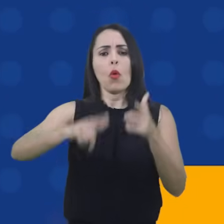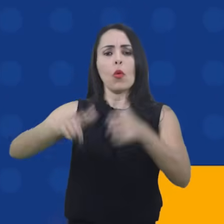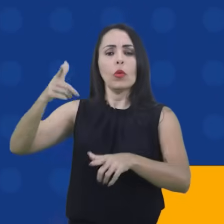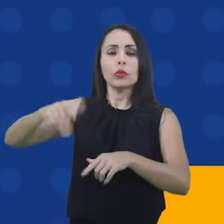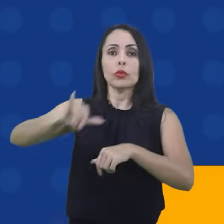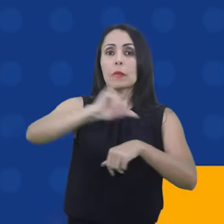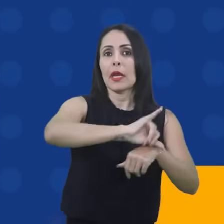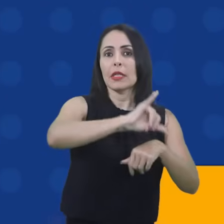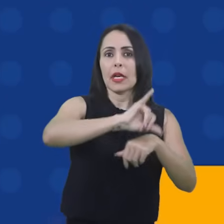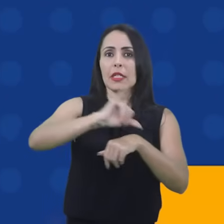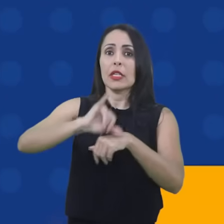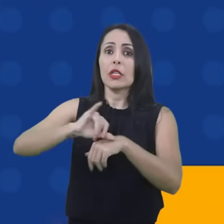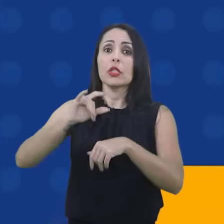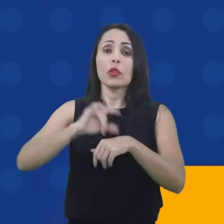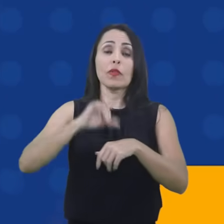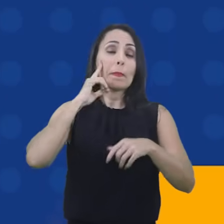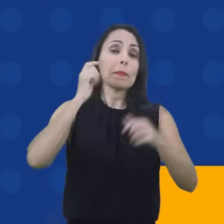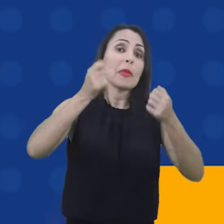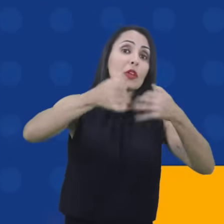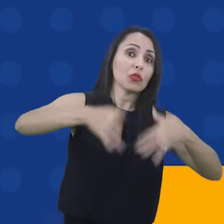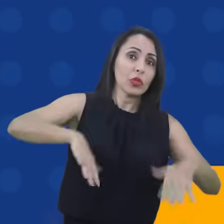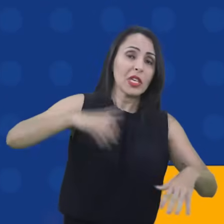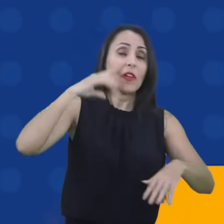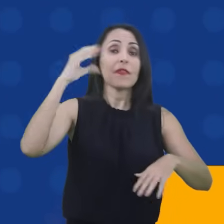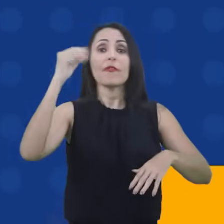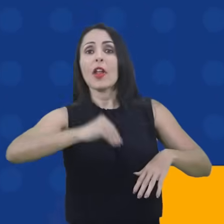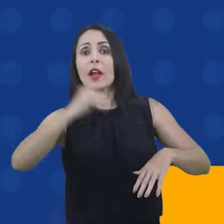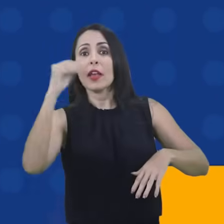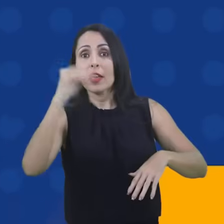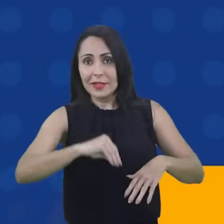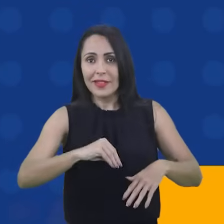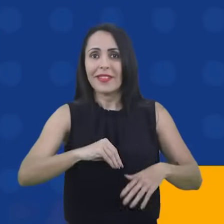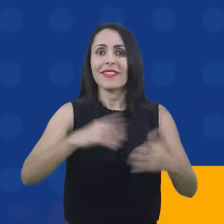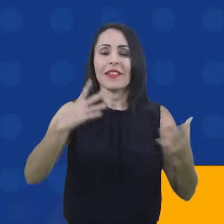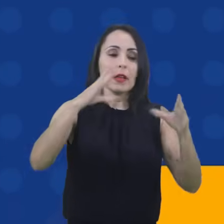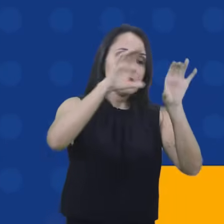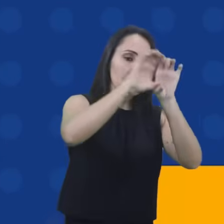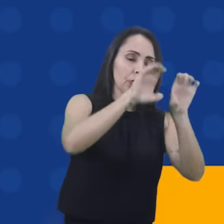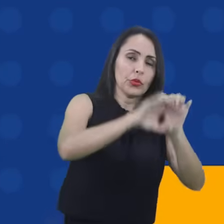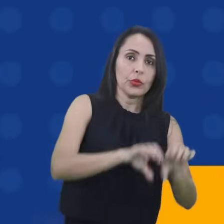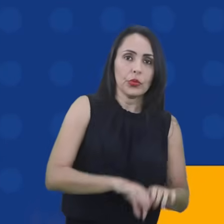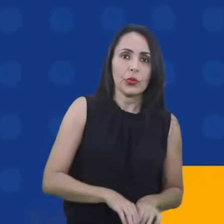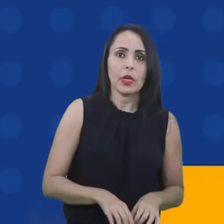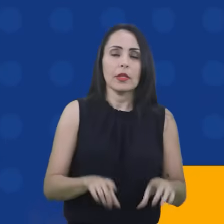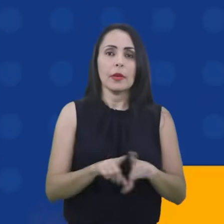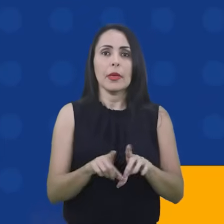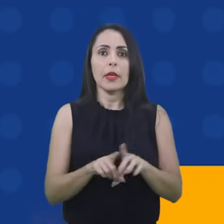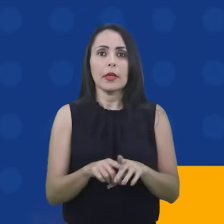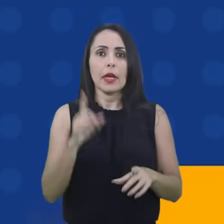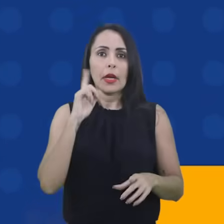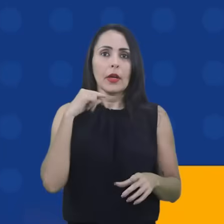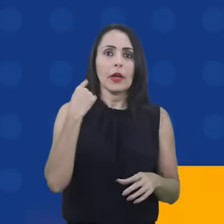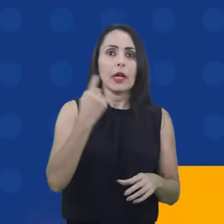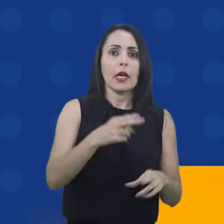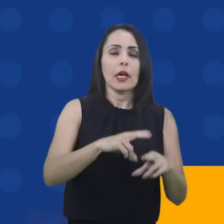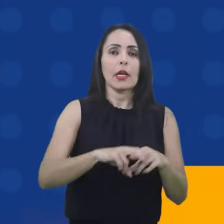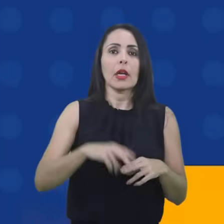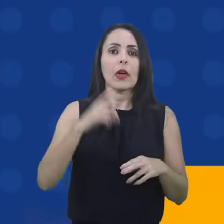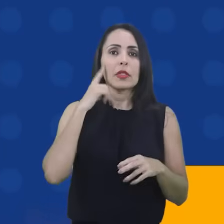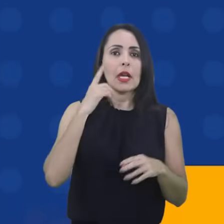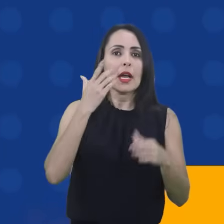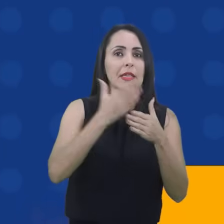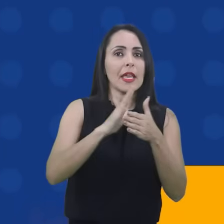isso vai danificar, enfraquecer essa estrutura metálica, podendo vir a causar a quebra da